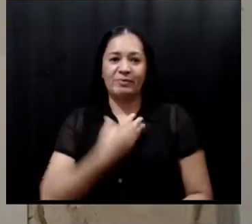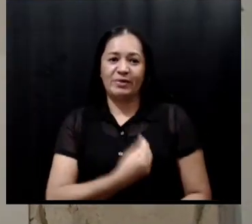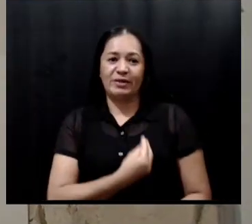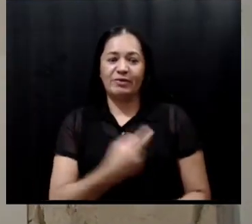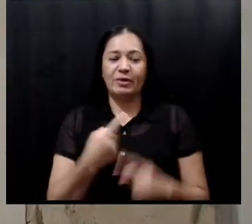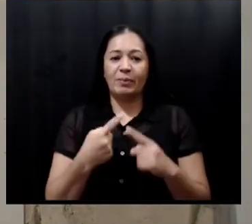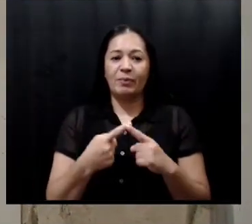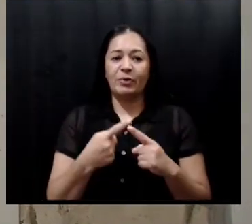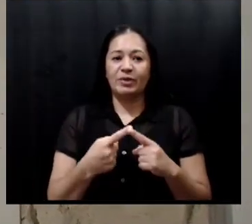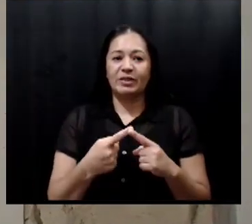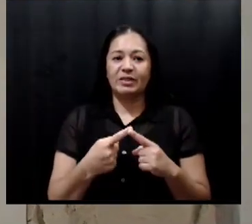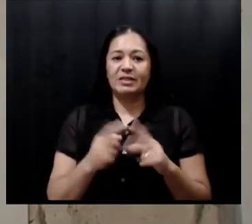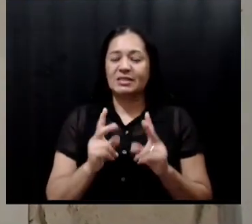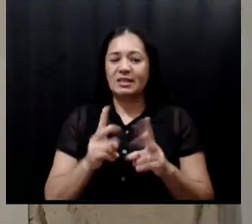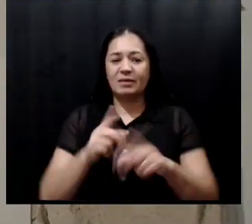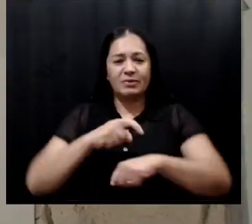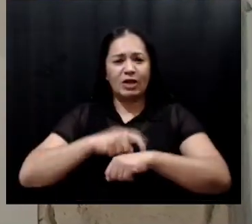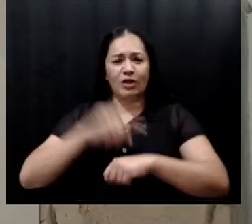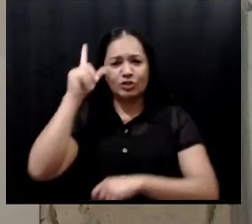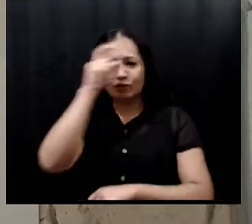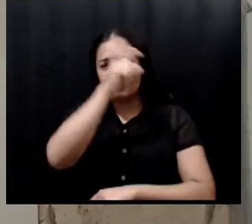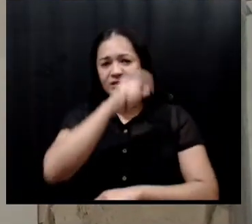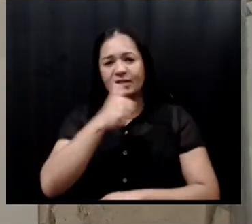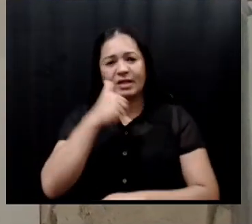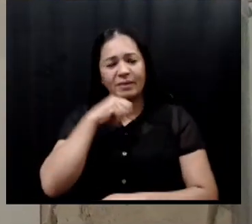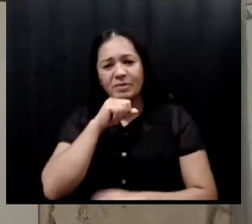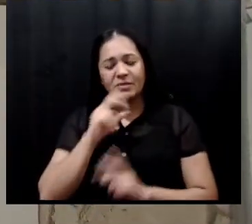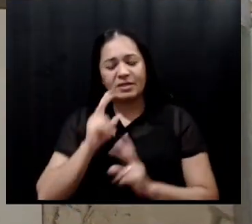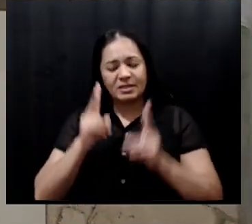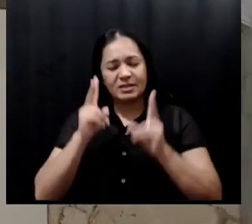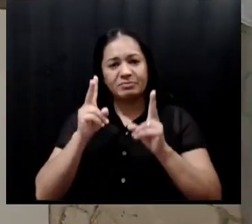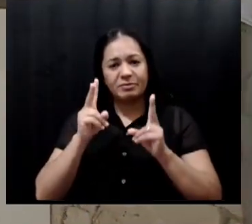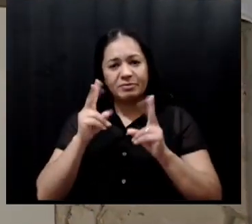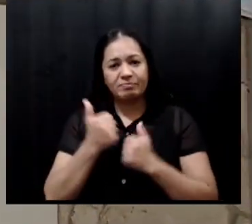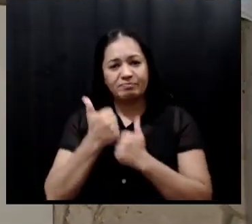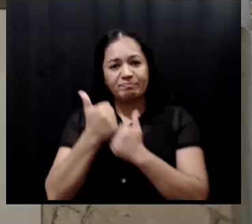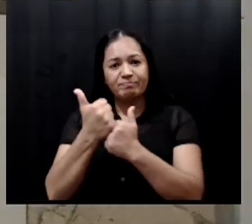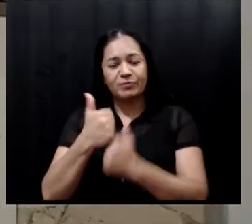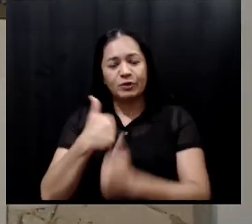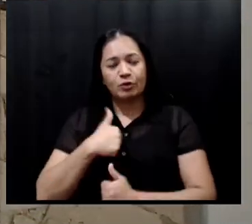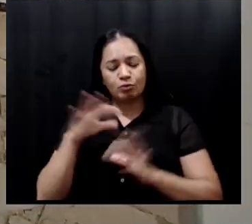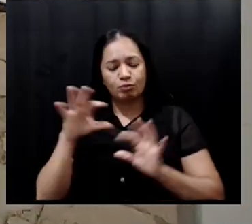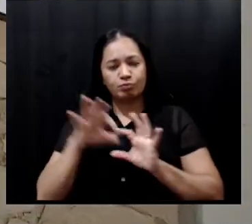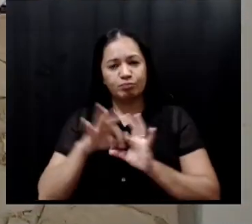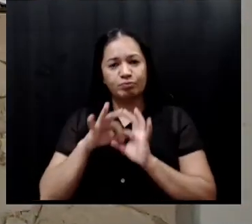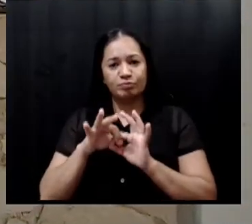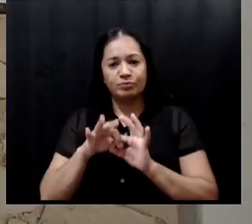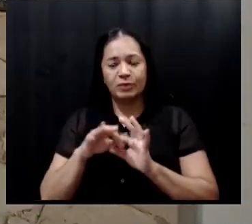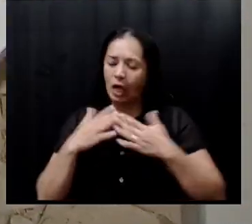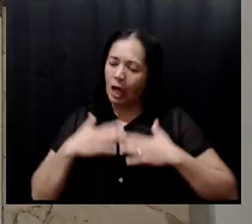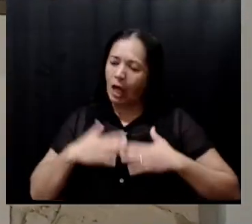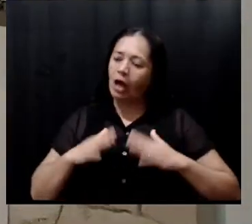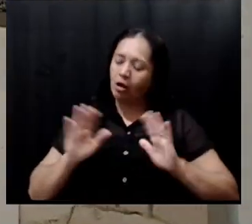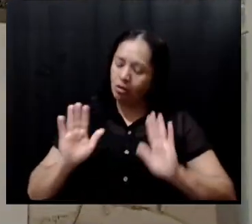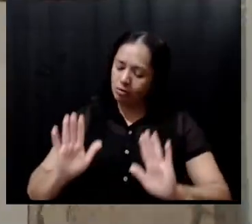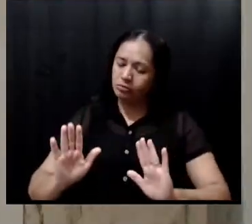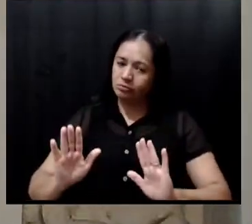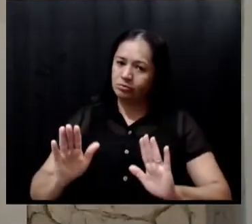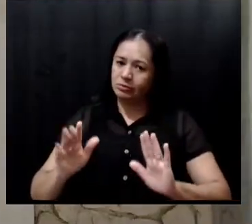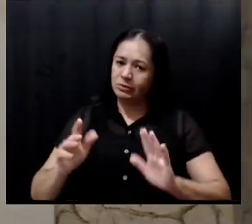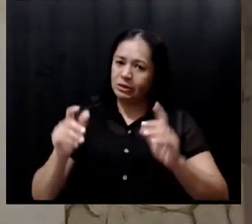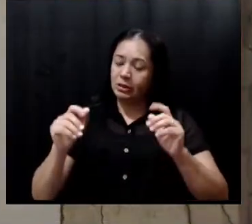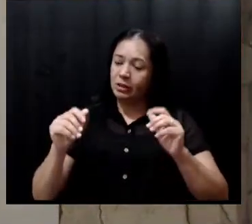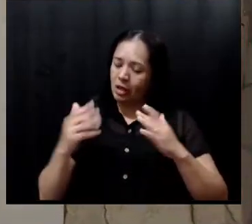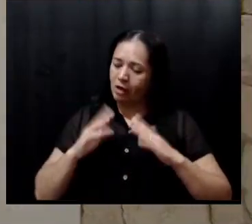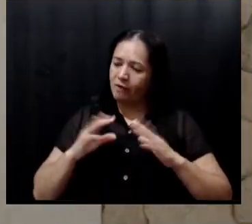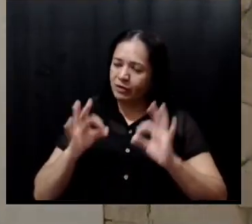momento de dificuldade, minha mãe sempre esteve ali comigo, sempre, não, calma, não se desespera, vai dar certo, vamos